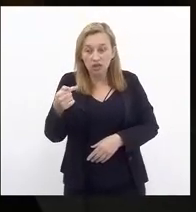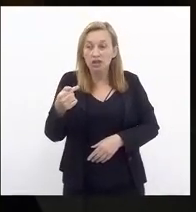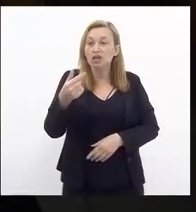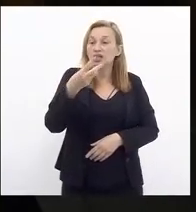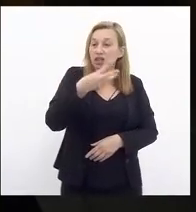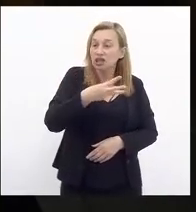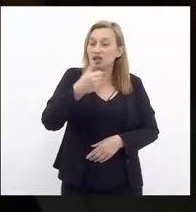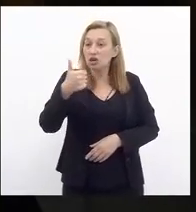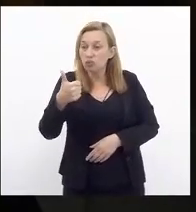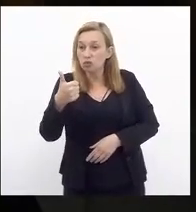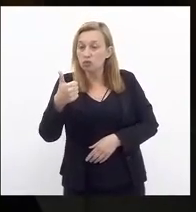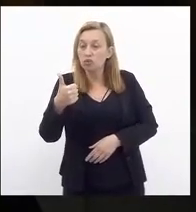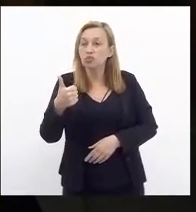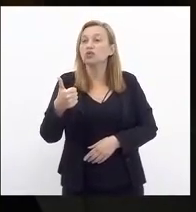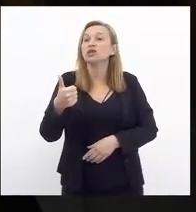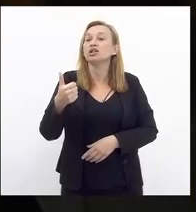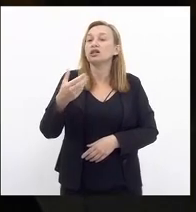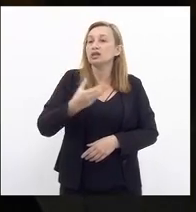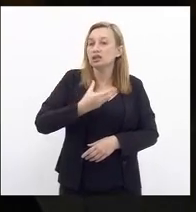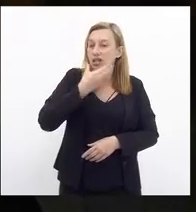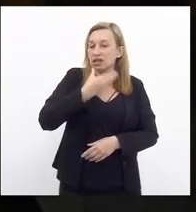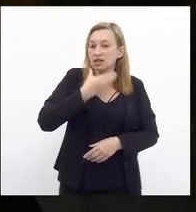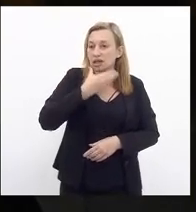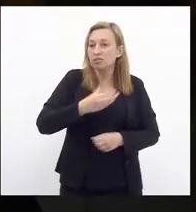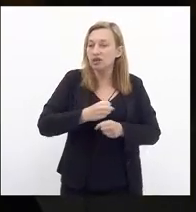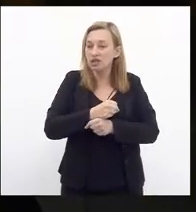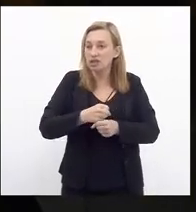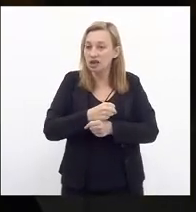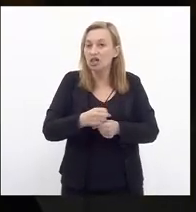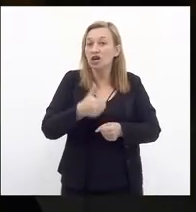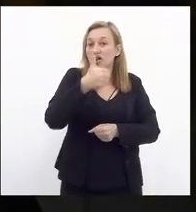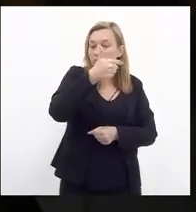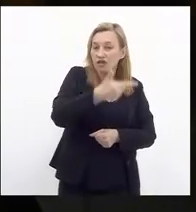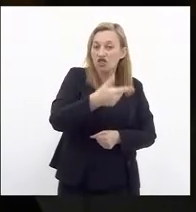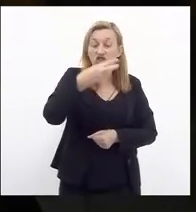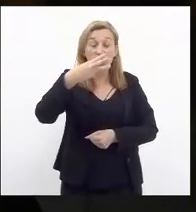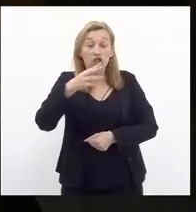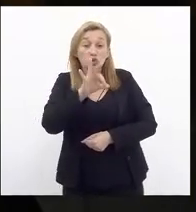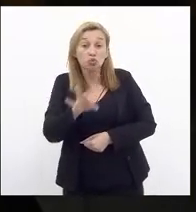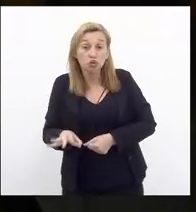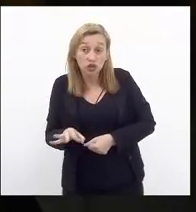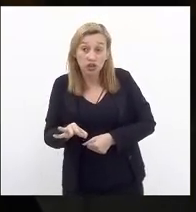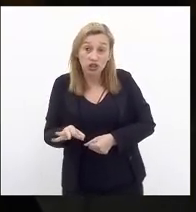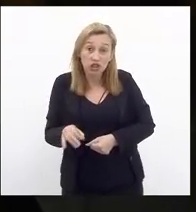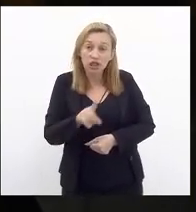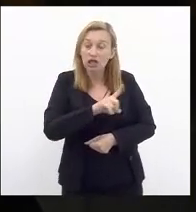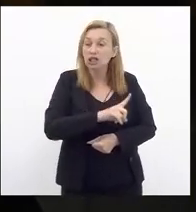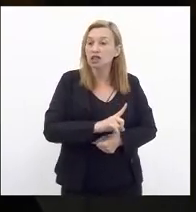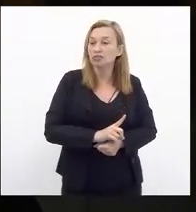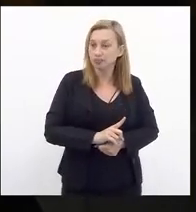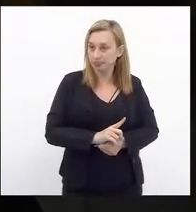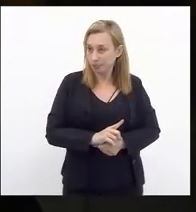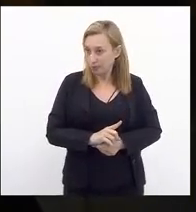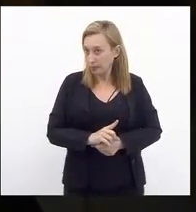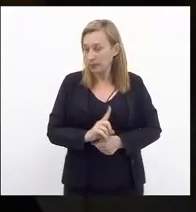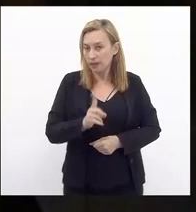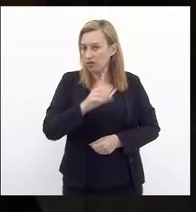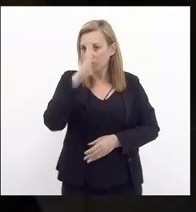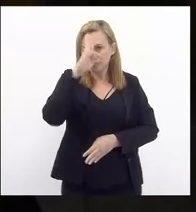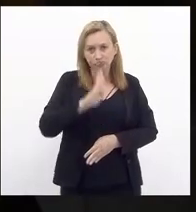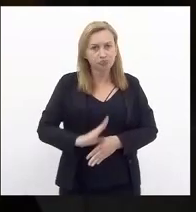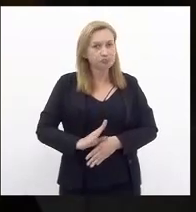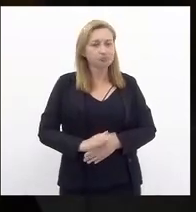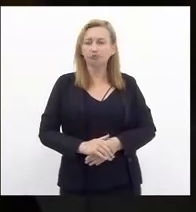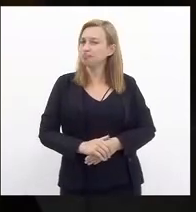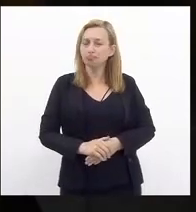Trinta e Um de dezembro deste ano 23 por cento e isso não foi de graça